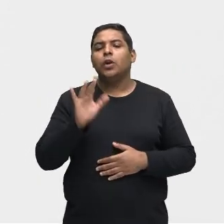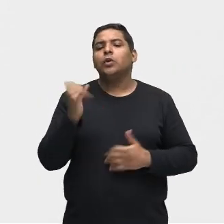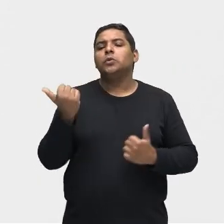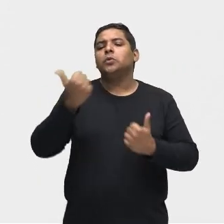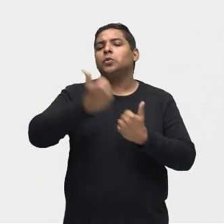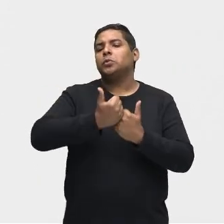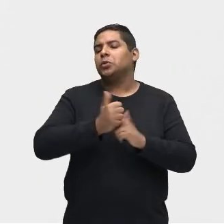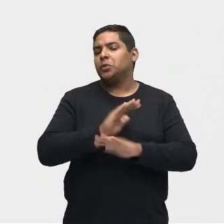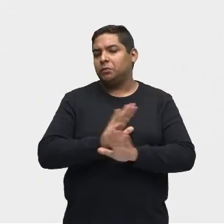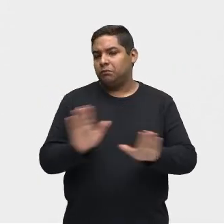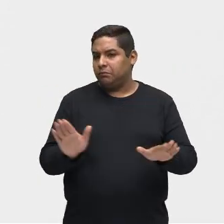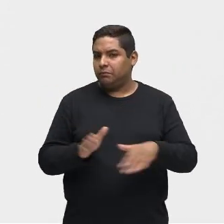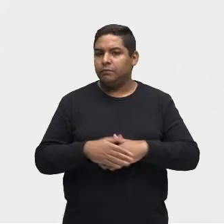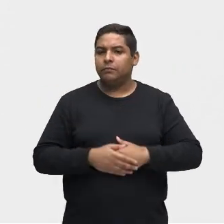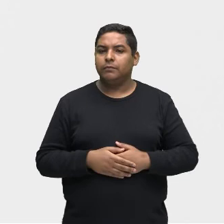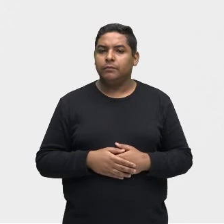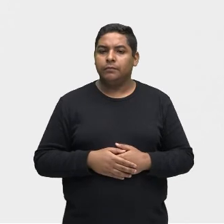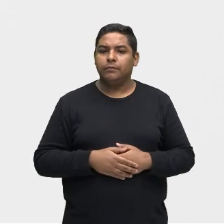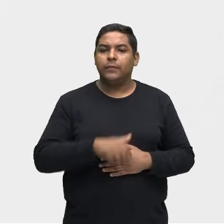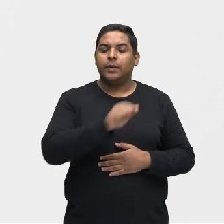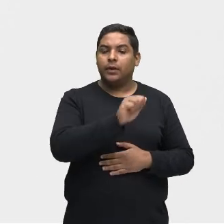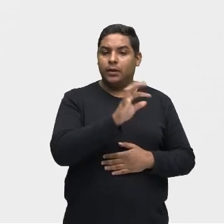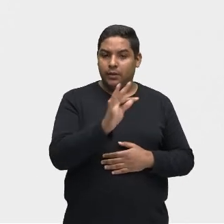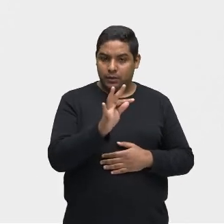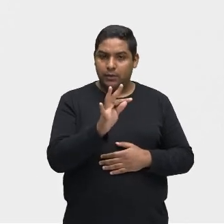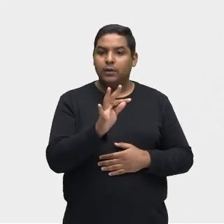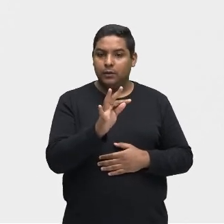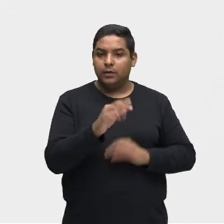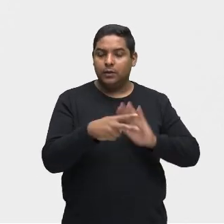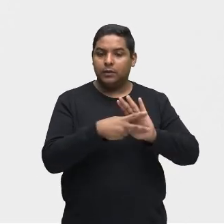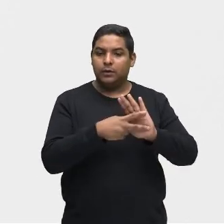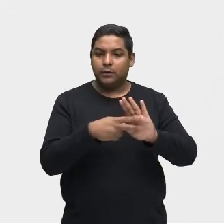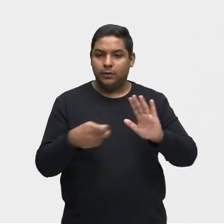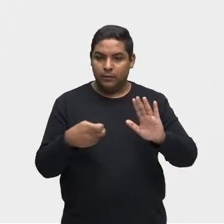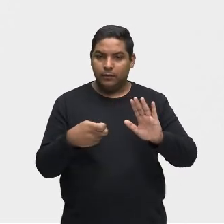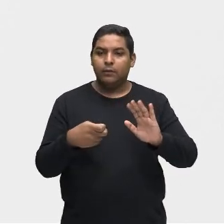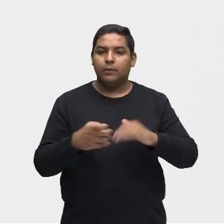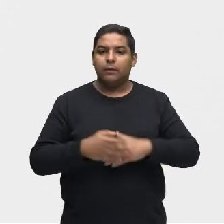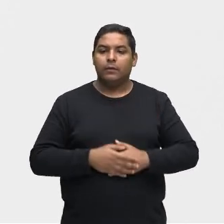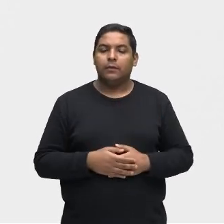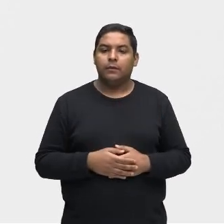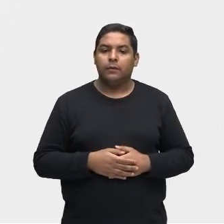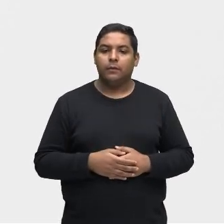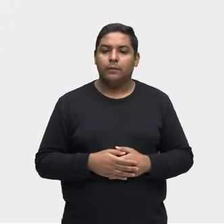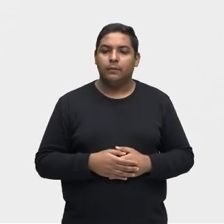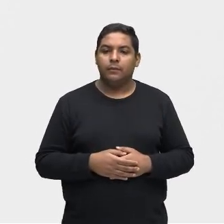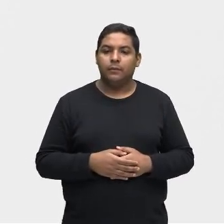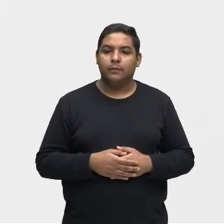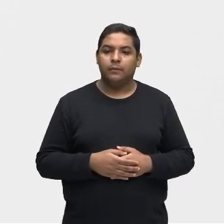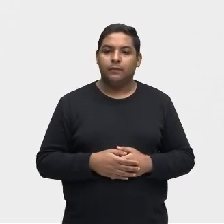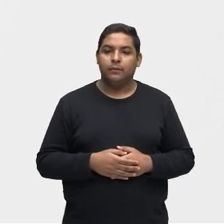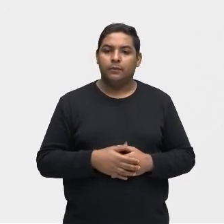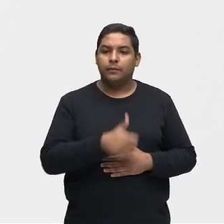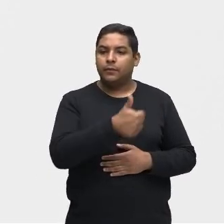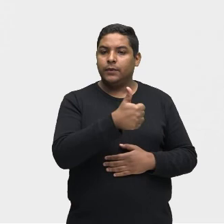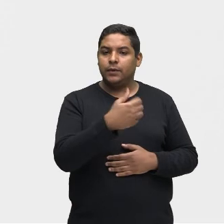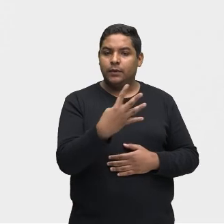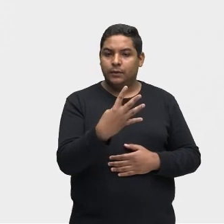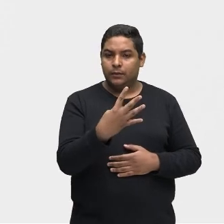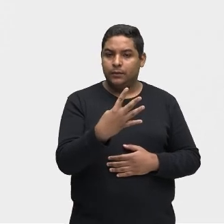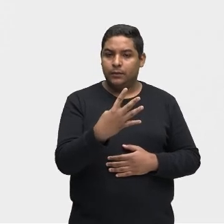substituir. Substituindo, certo? Nós temos para a base maior